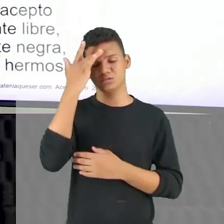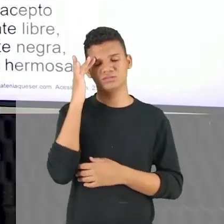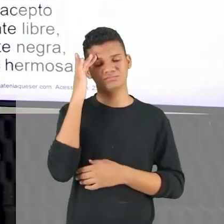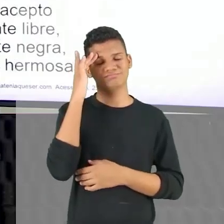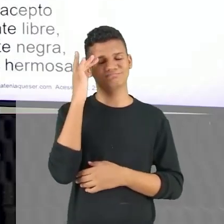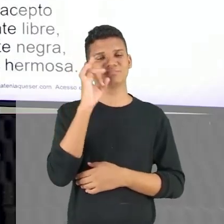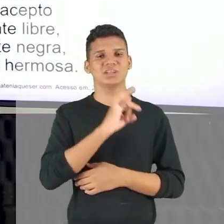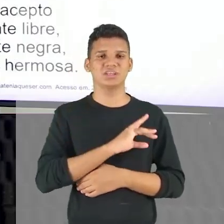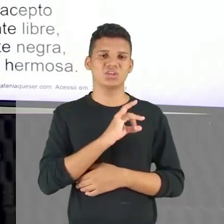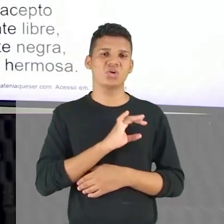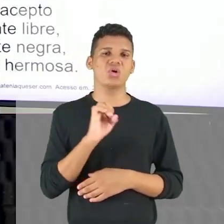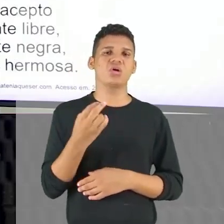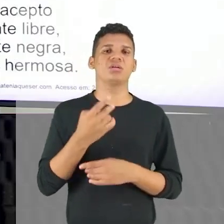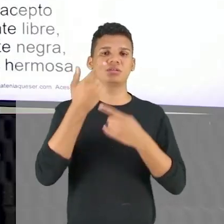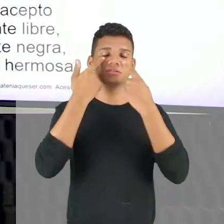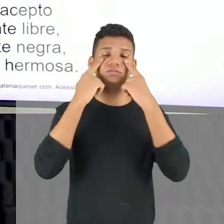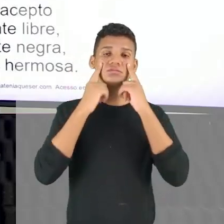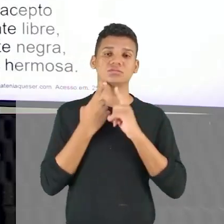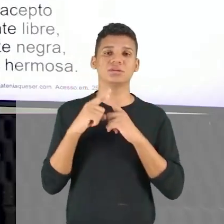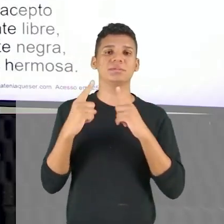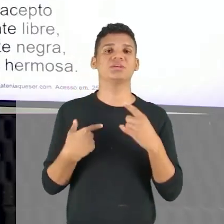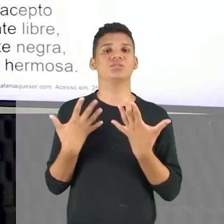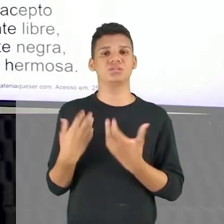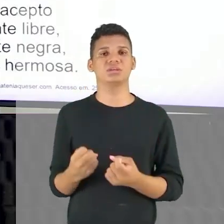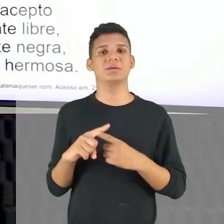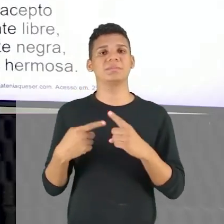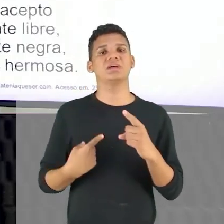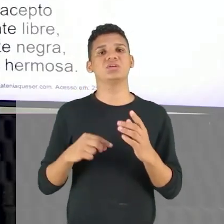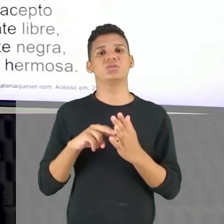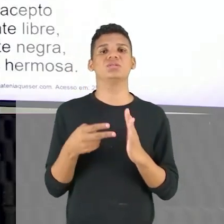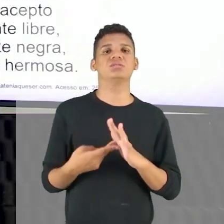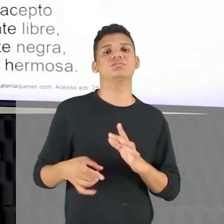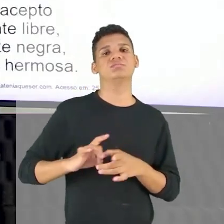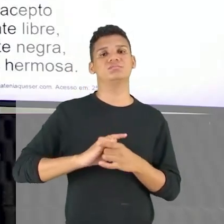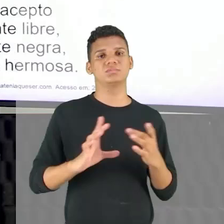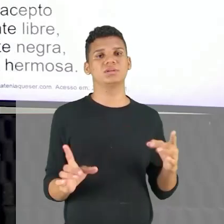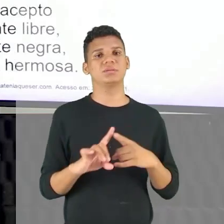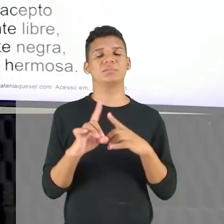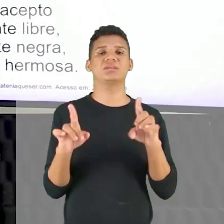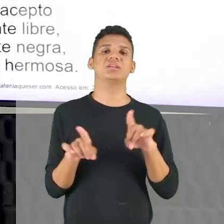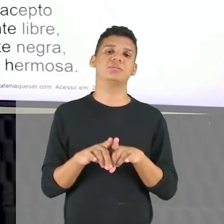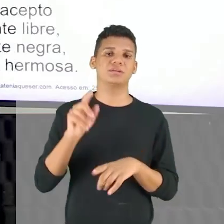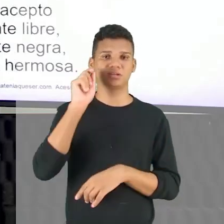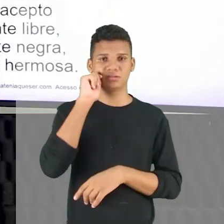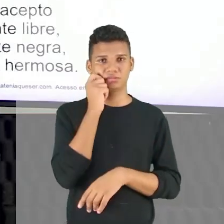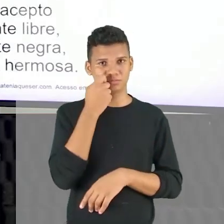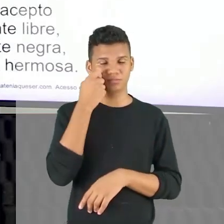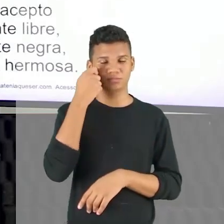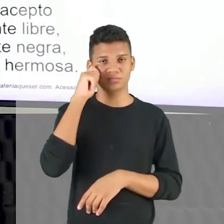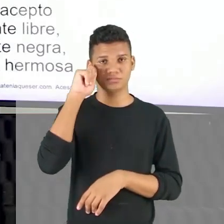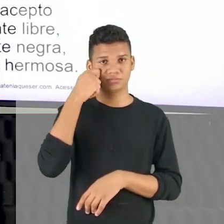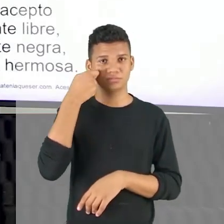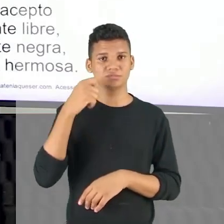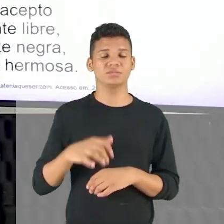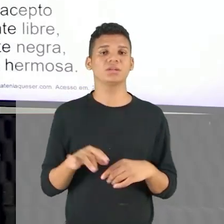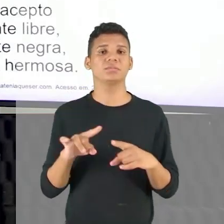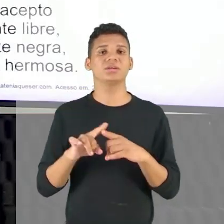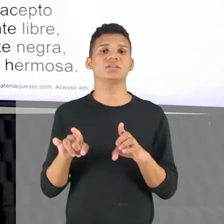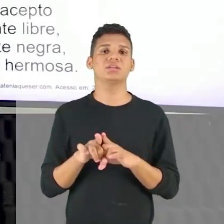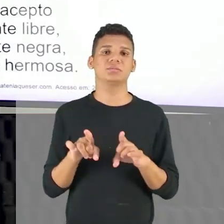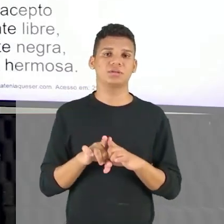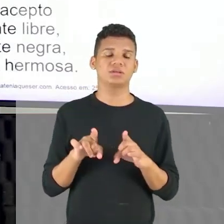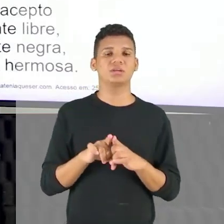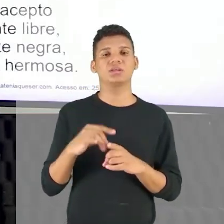que choram, porque eu me aceito rotundamente livre, rotundamente negra e rotundamente